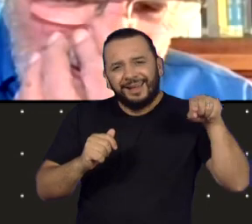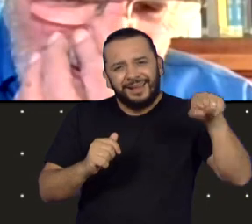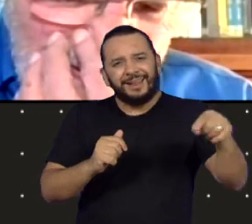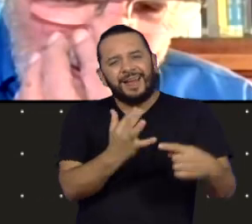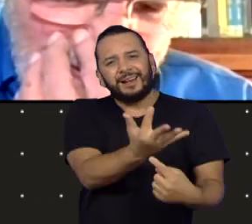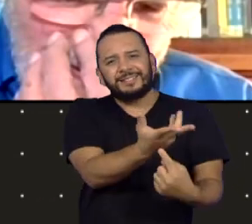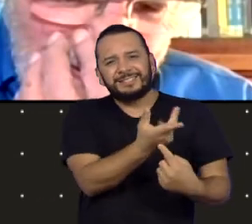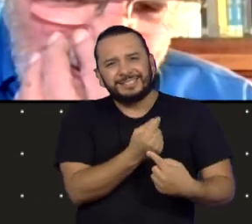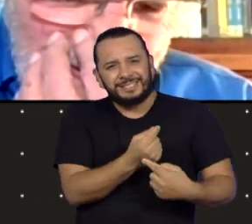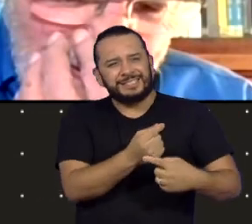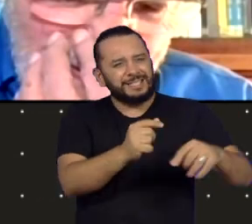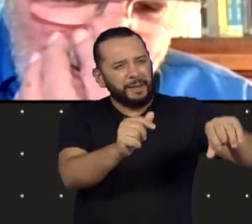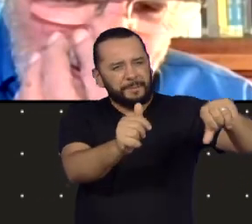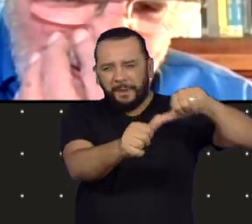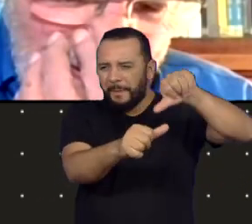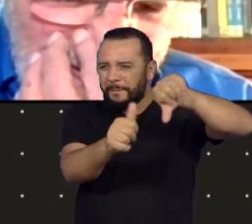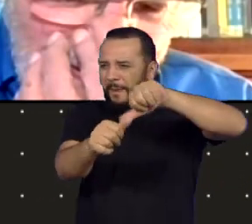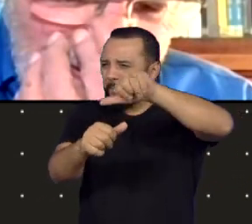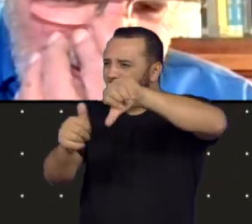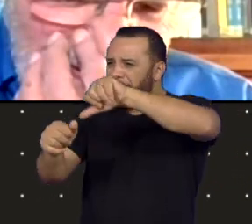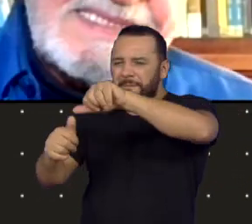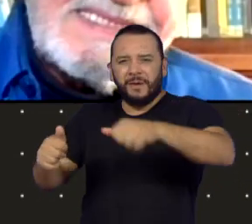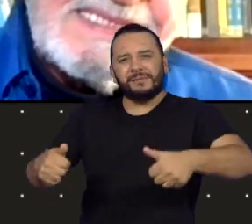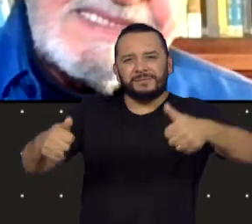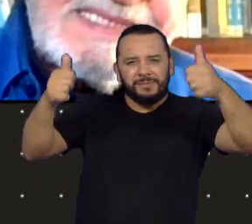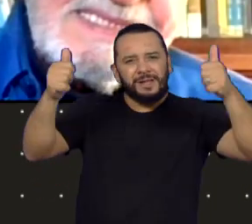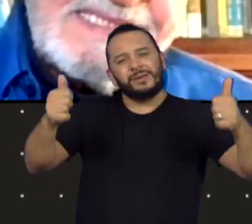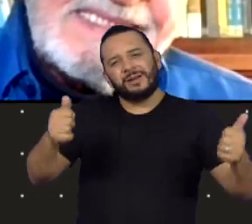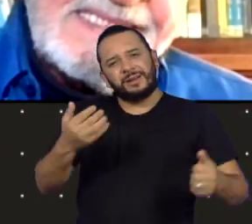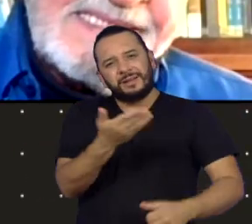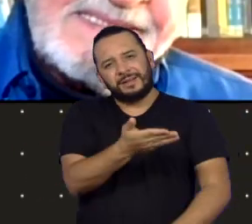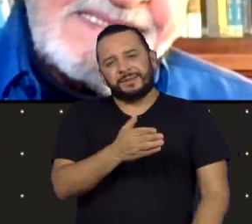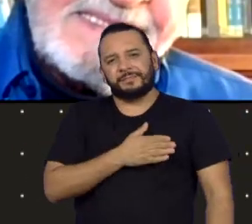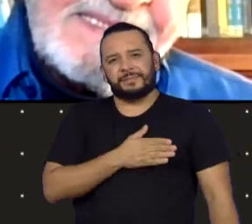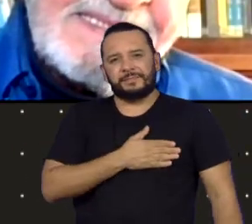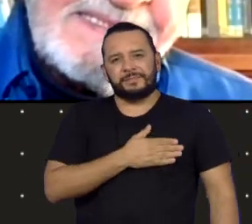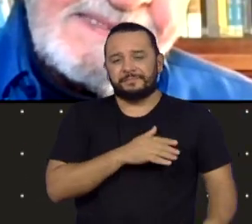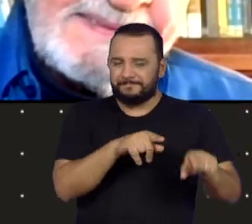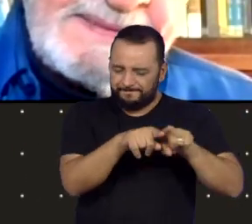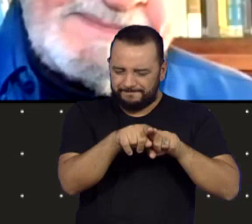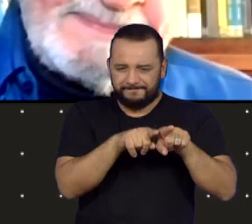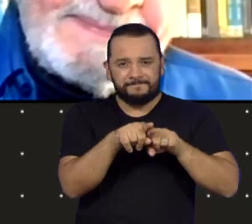artista deslumbrante que é meu irmão, que ele sempre